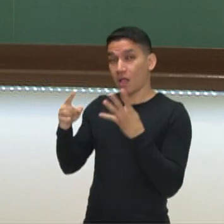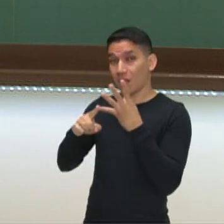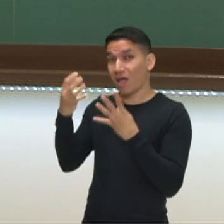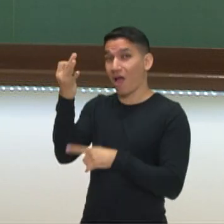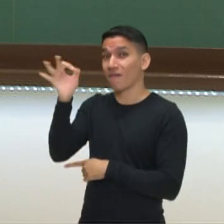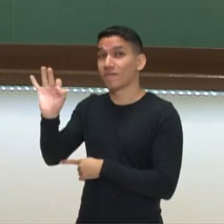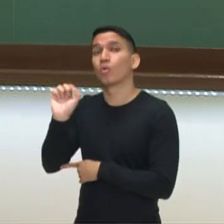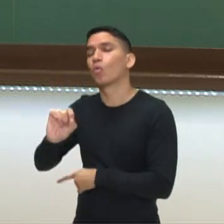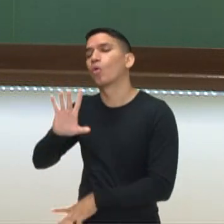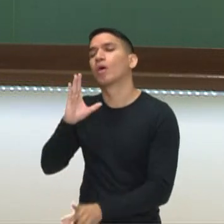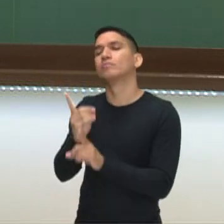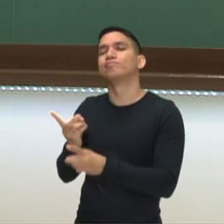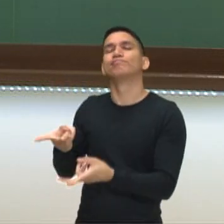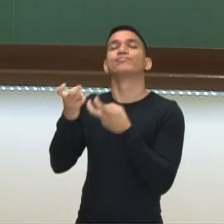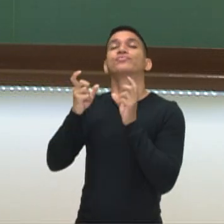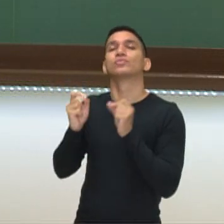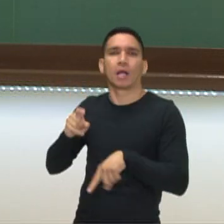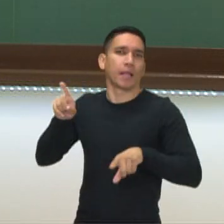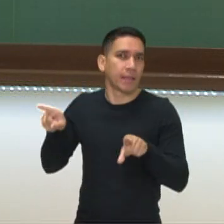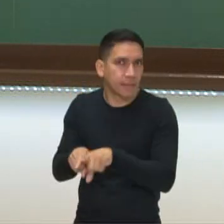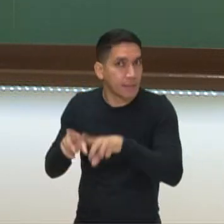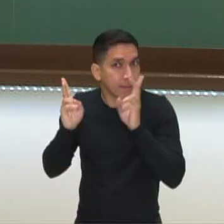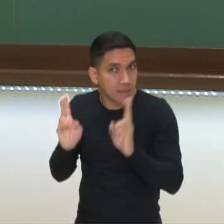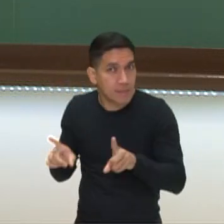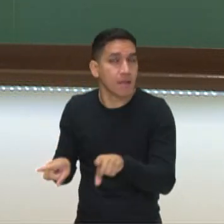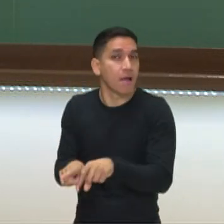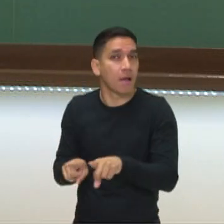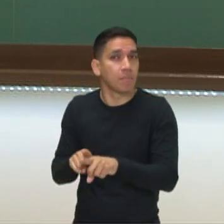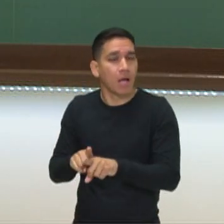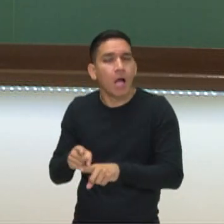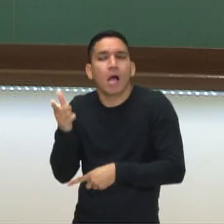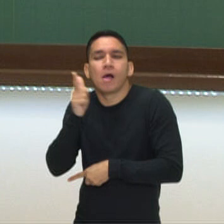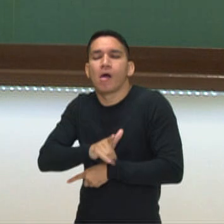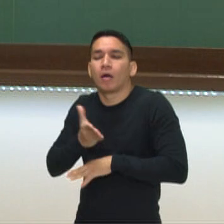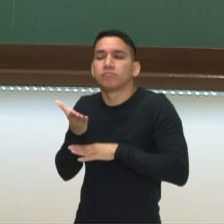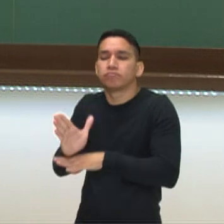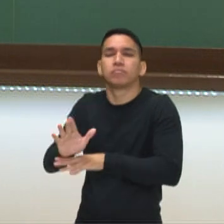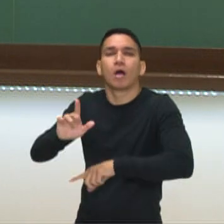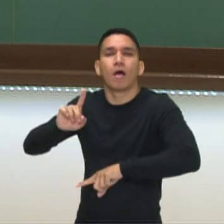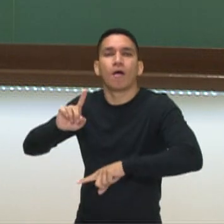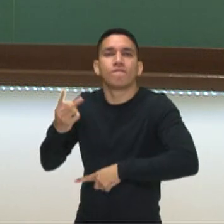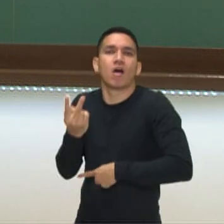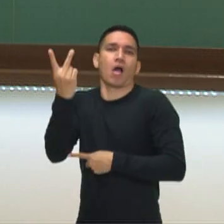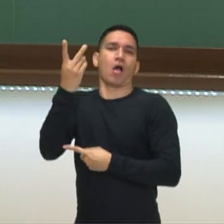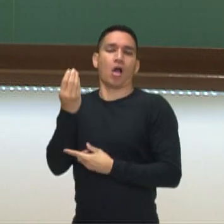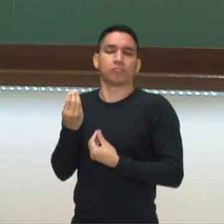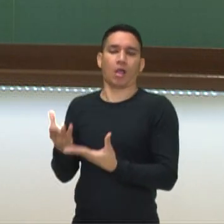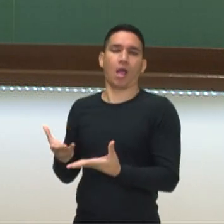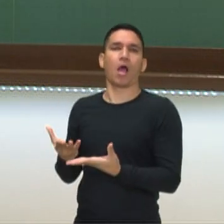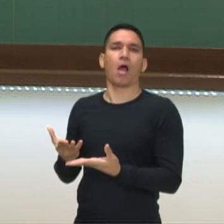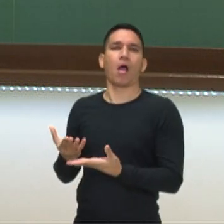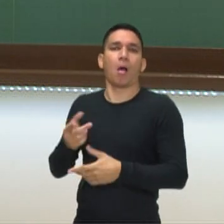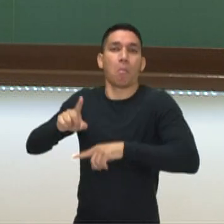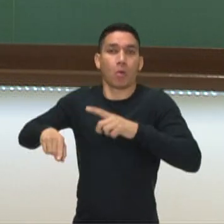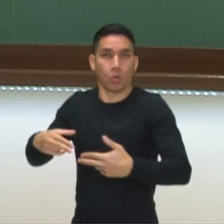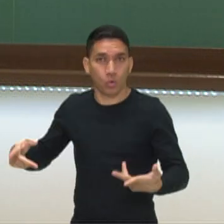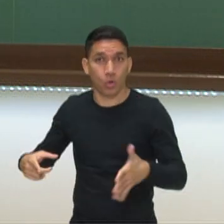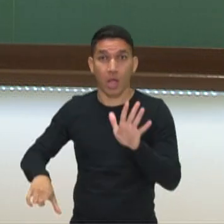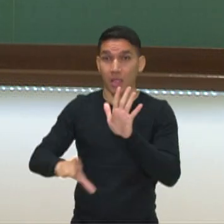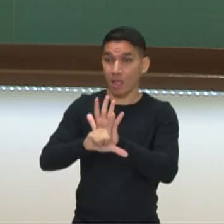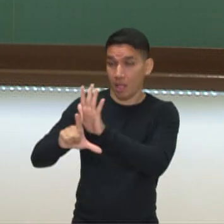vimos que também buscando a valorização dos seus produtos, com leis protecionistas e